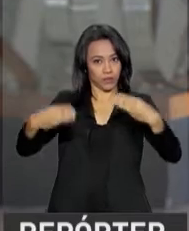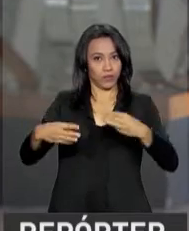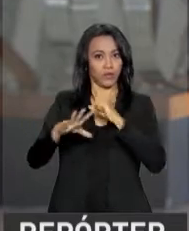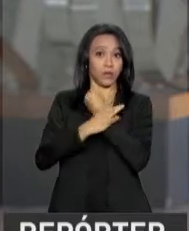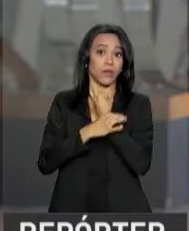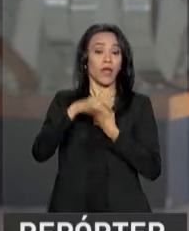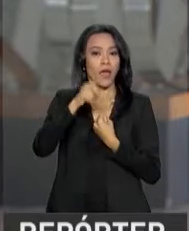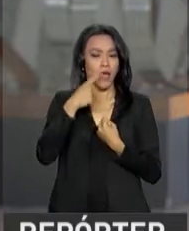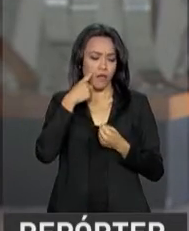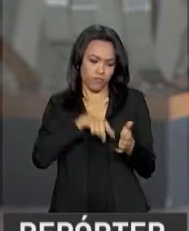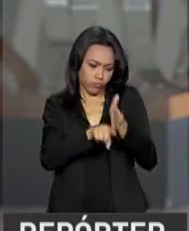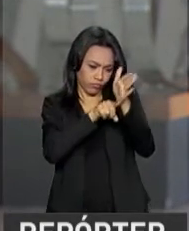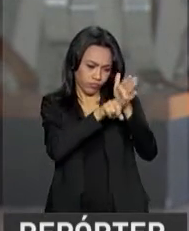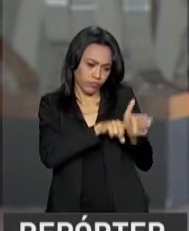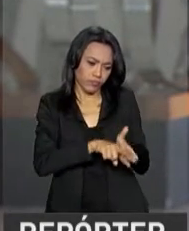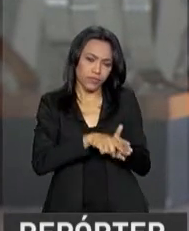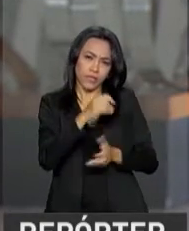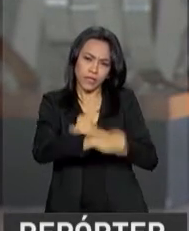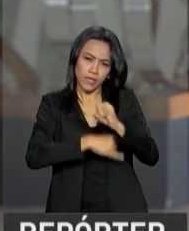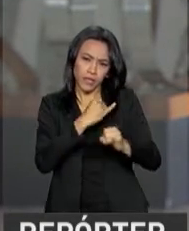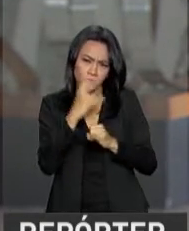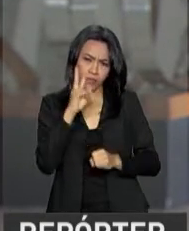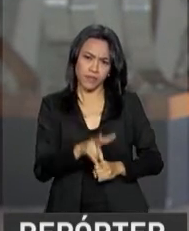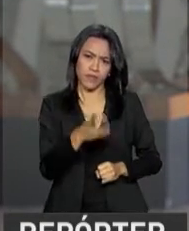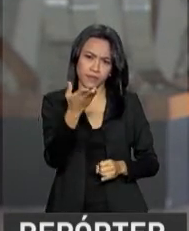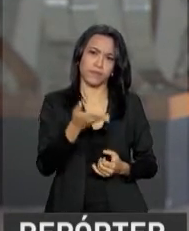arquivos digitais pela internet. Vamos ver.